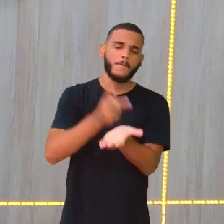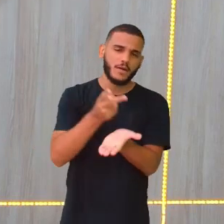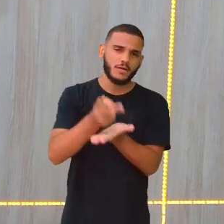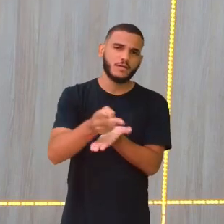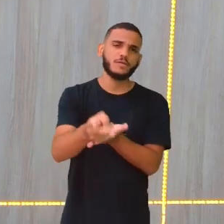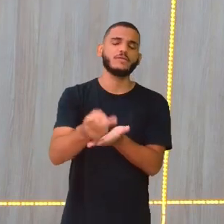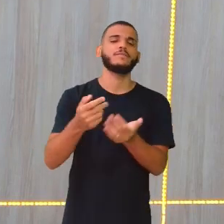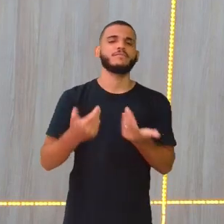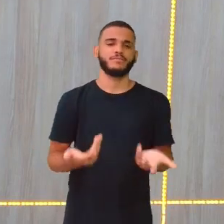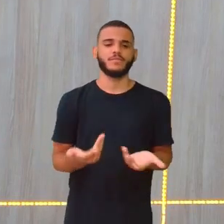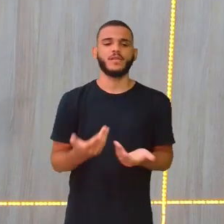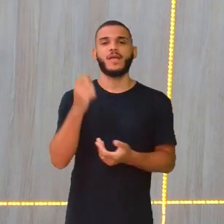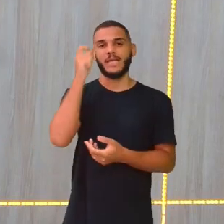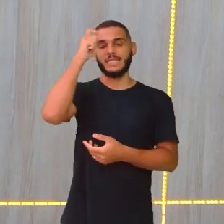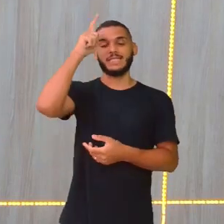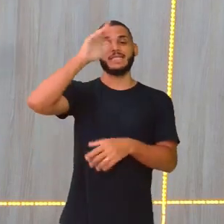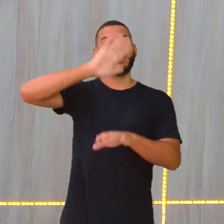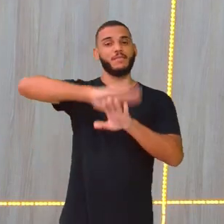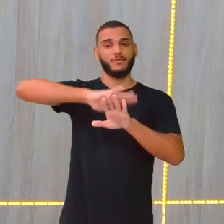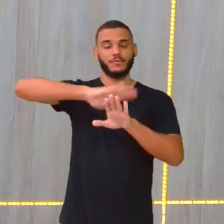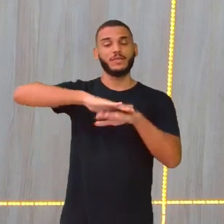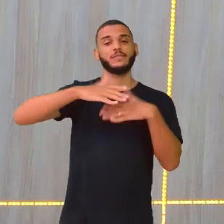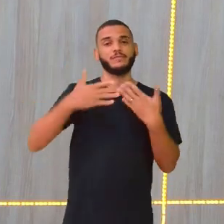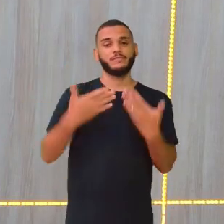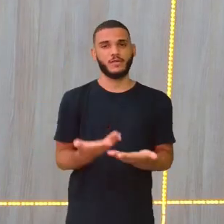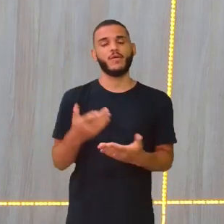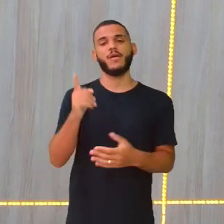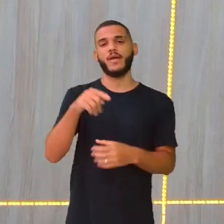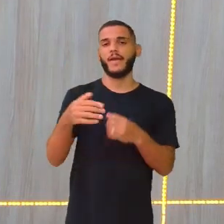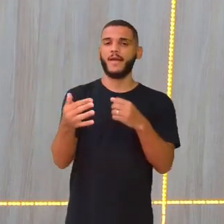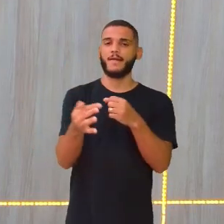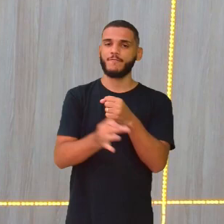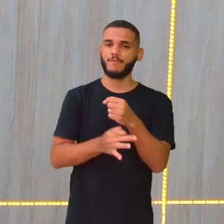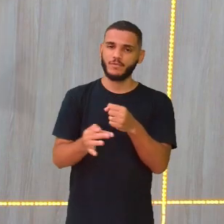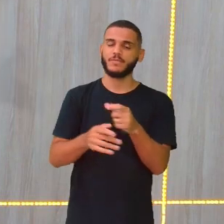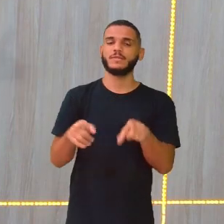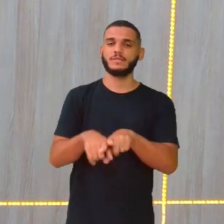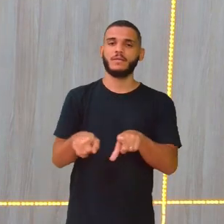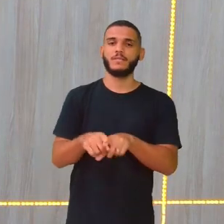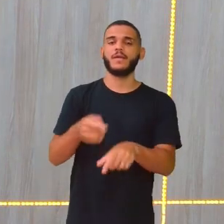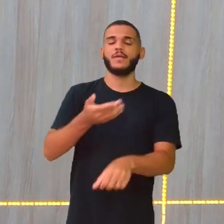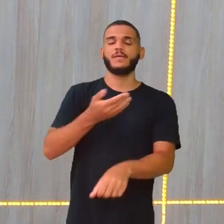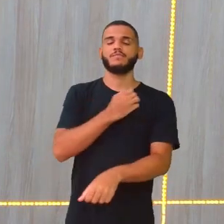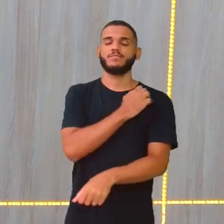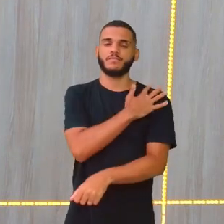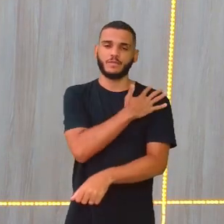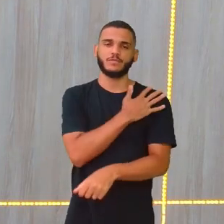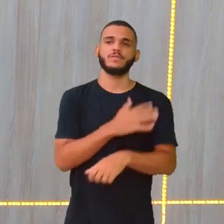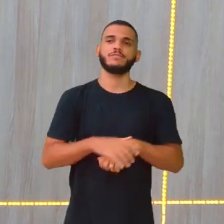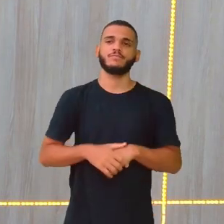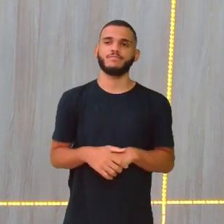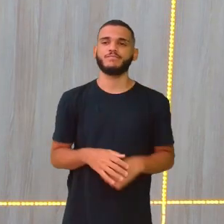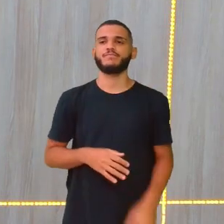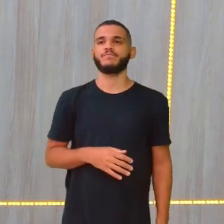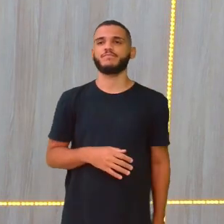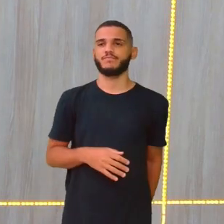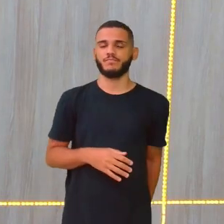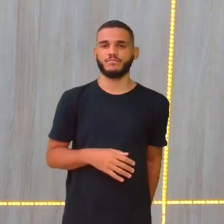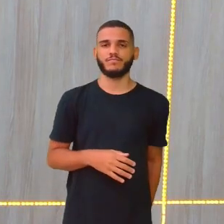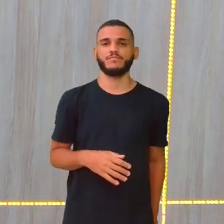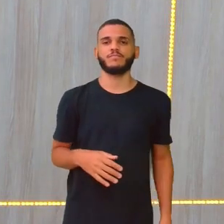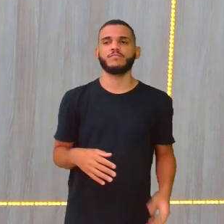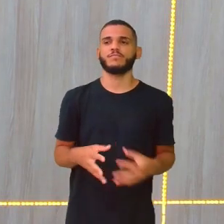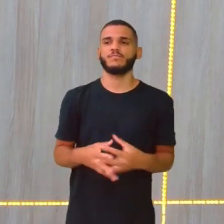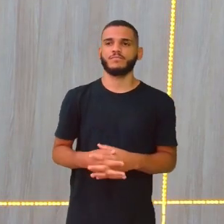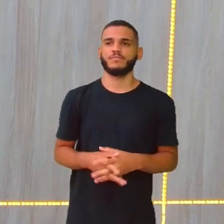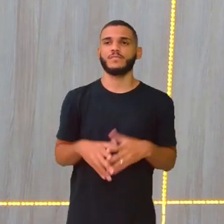disseminando essas ideias. E essas ideias se fundamentam em preconceito, em racismo, tá? E